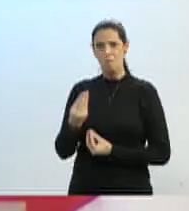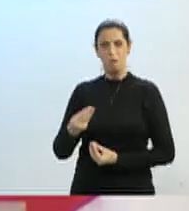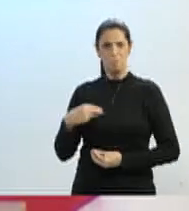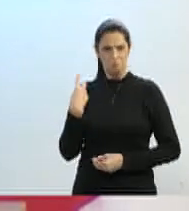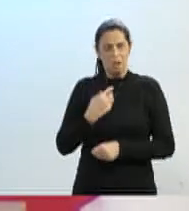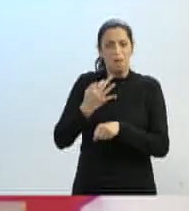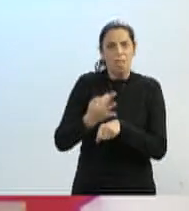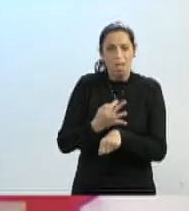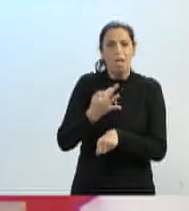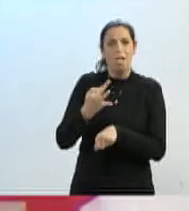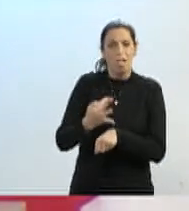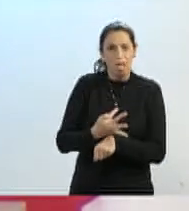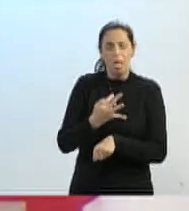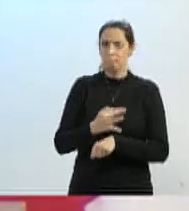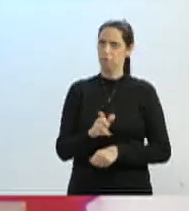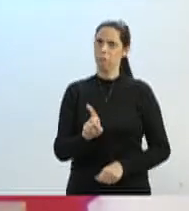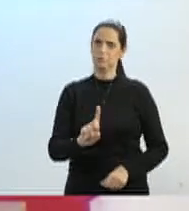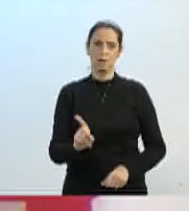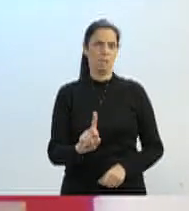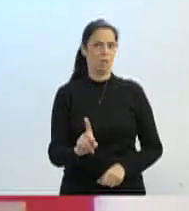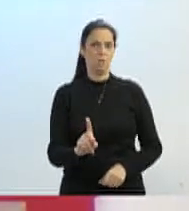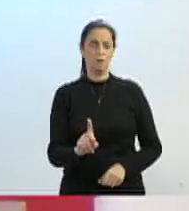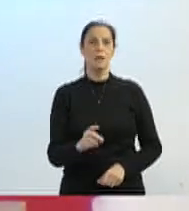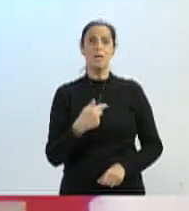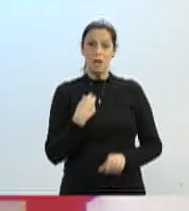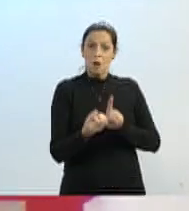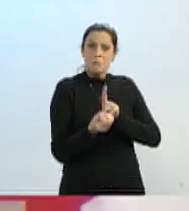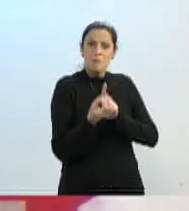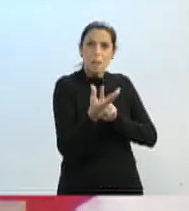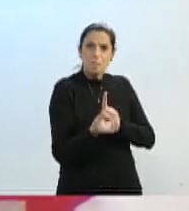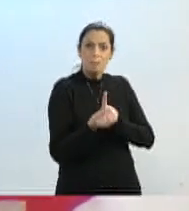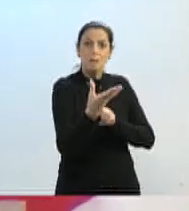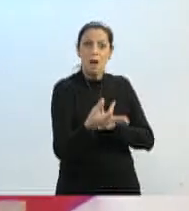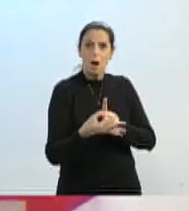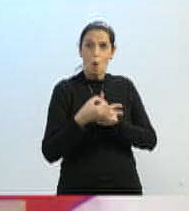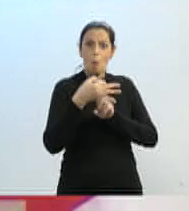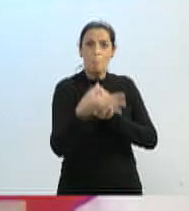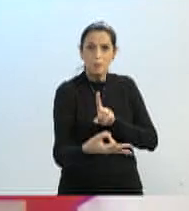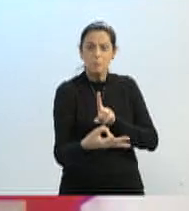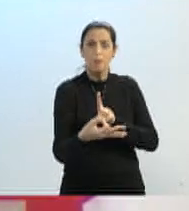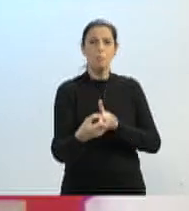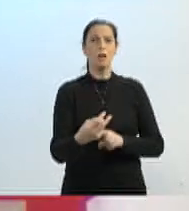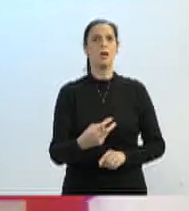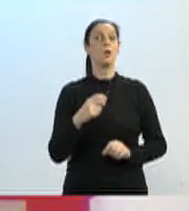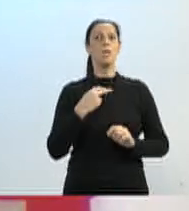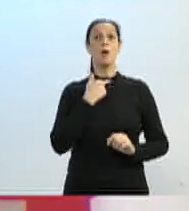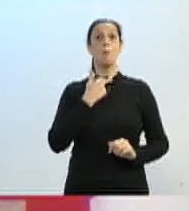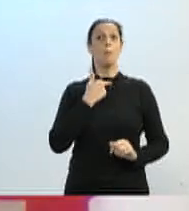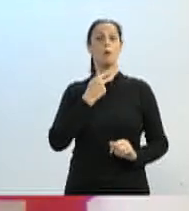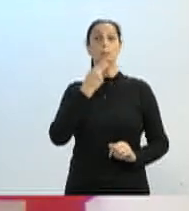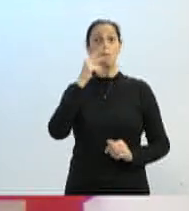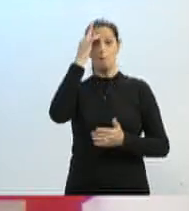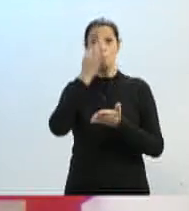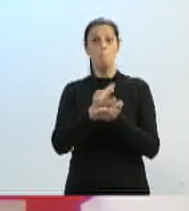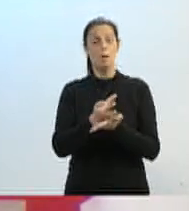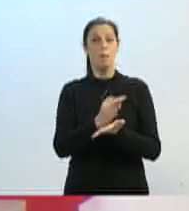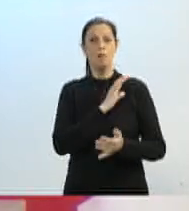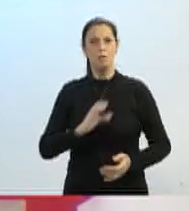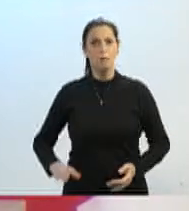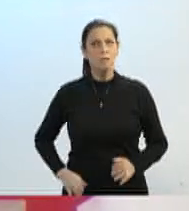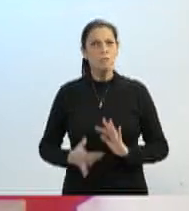de que para poder expressar a opinião nós vamos ter que abdicar da nossa fé em Cristo Jesus. Eu não